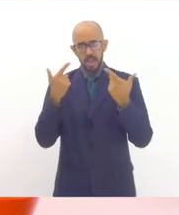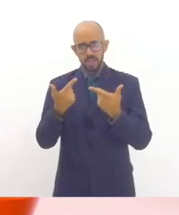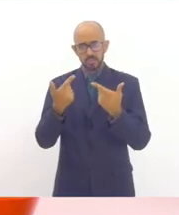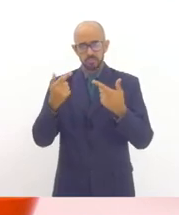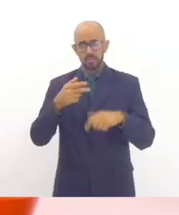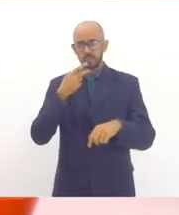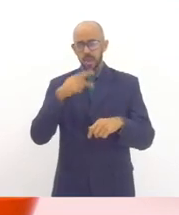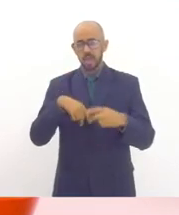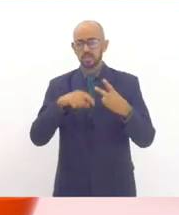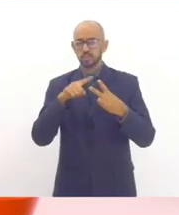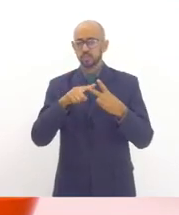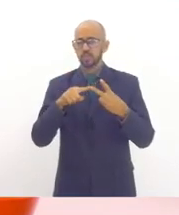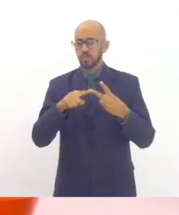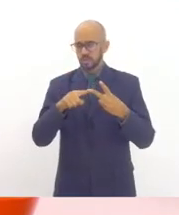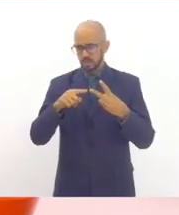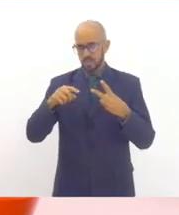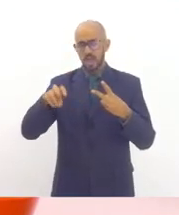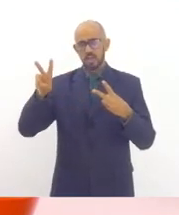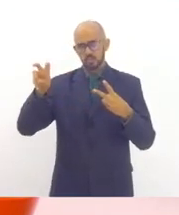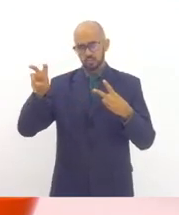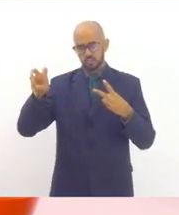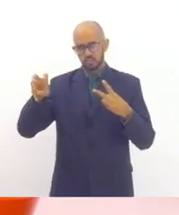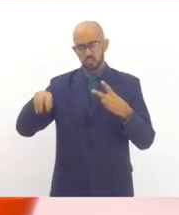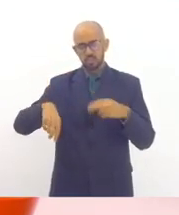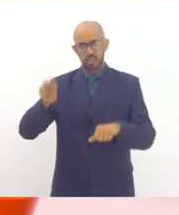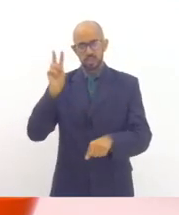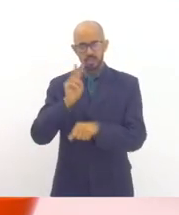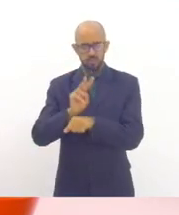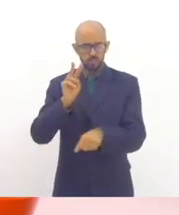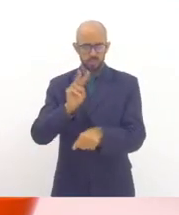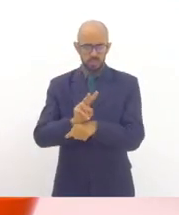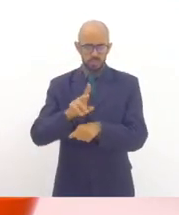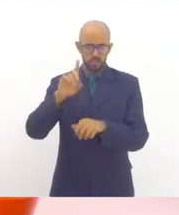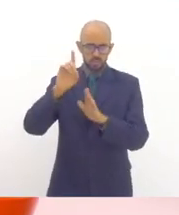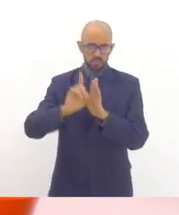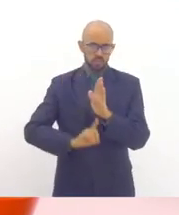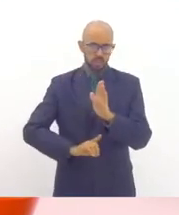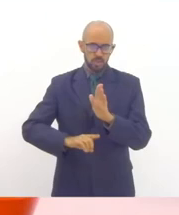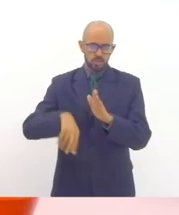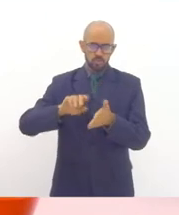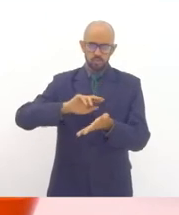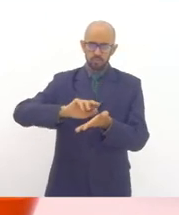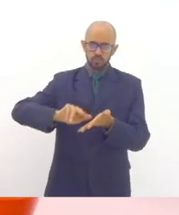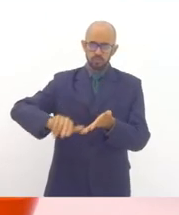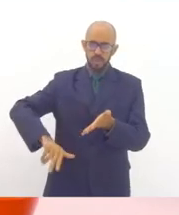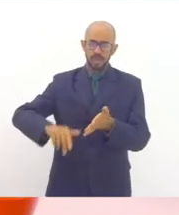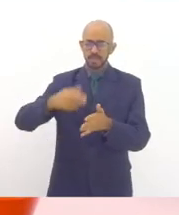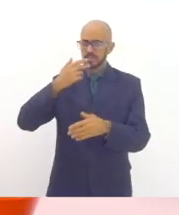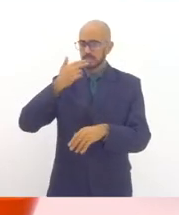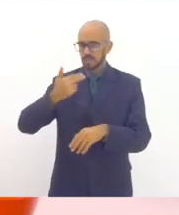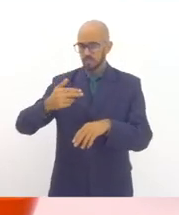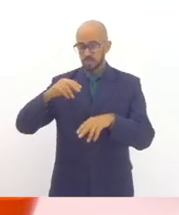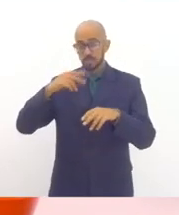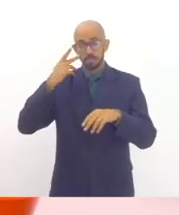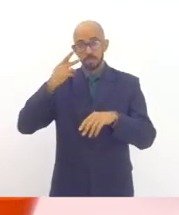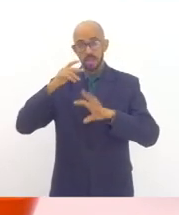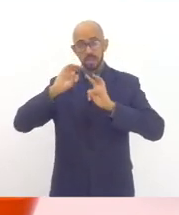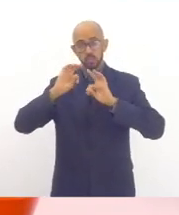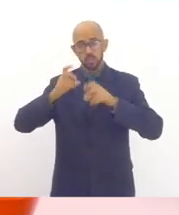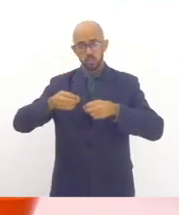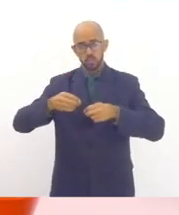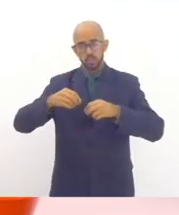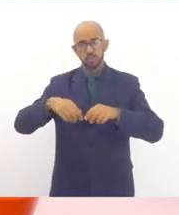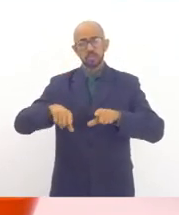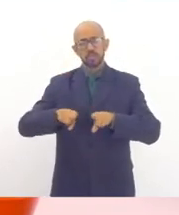dois assuntos prementes: a defesa do direito do ensino plurilingüe para todos e todas e a melhoria